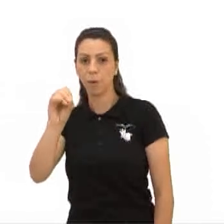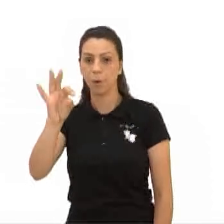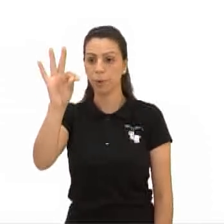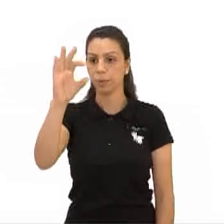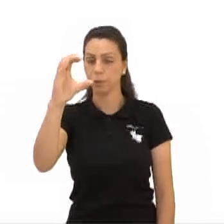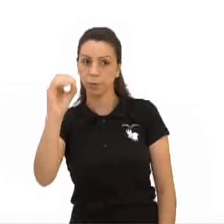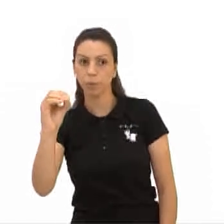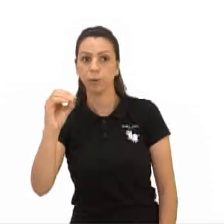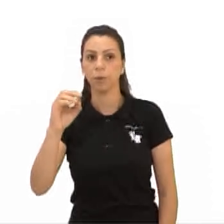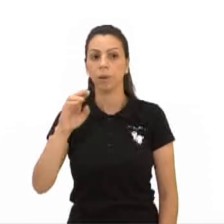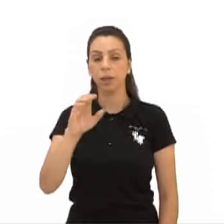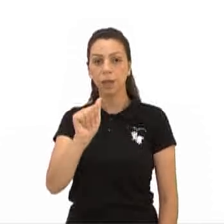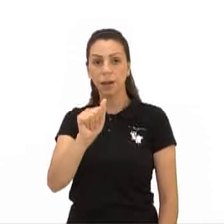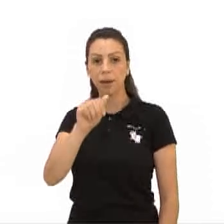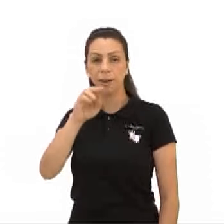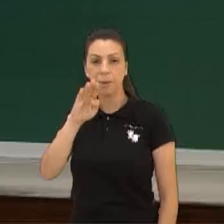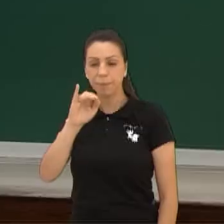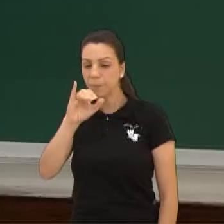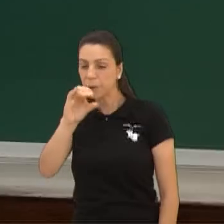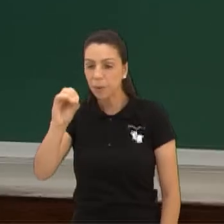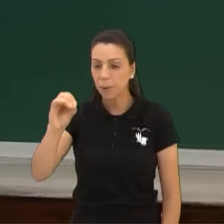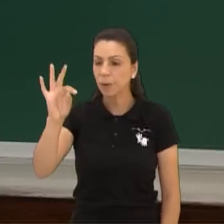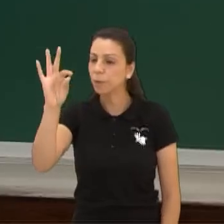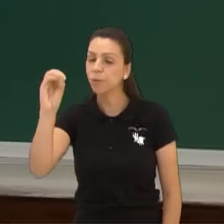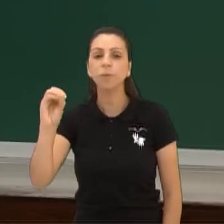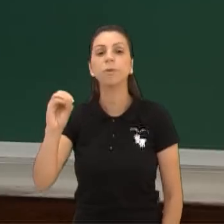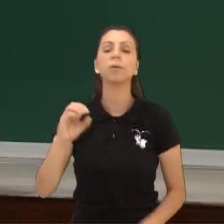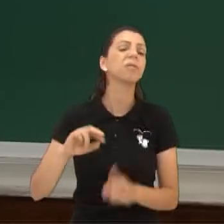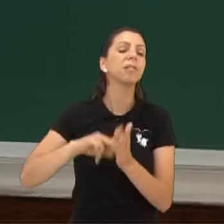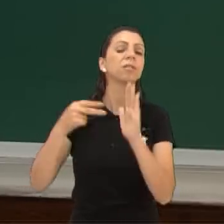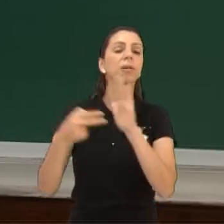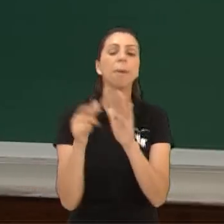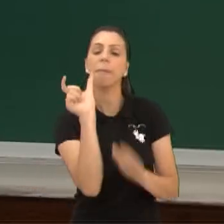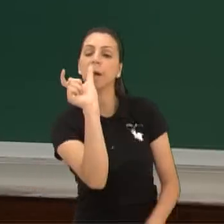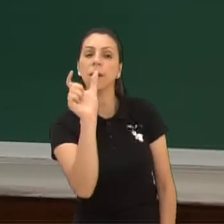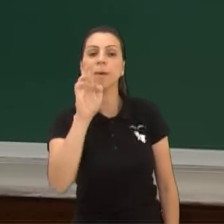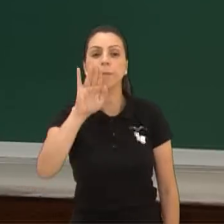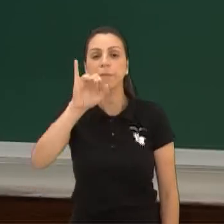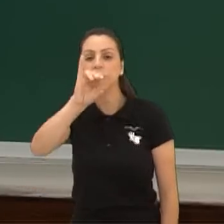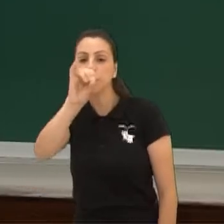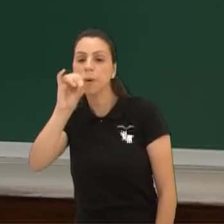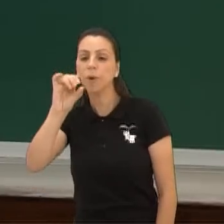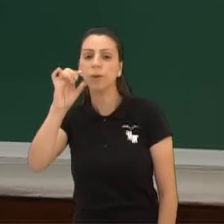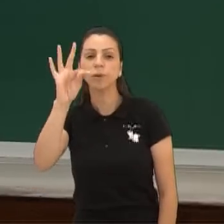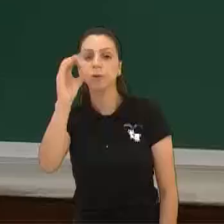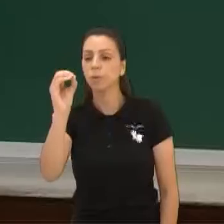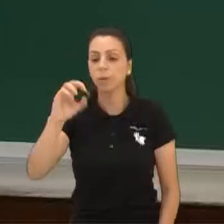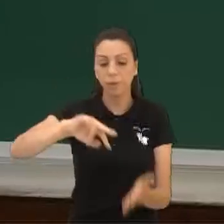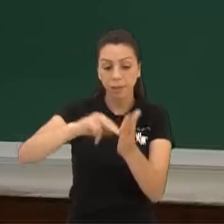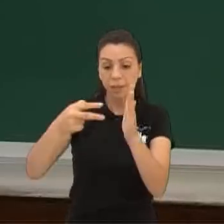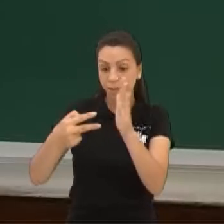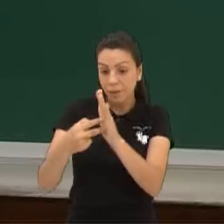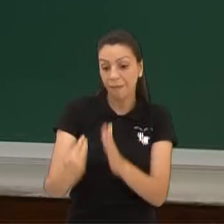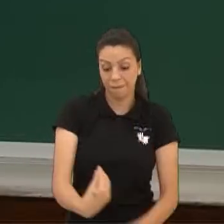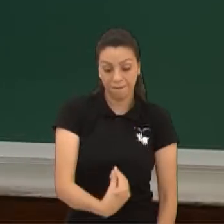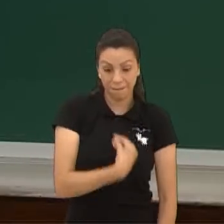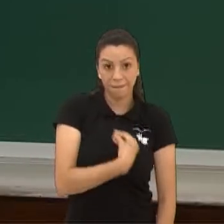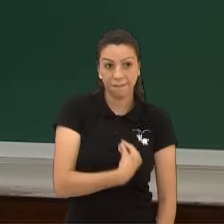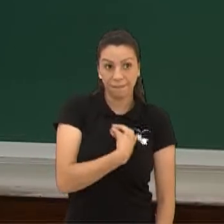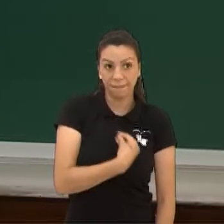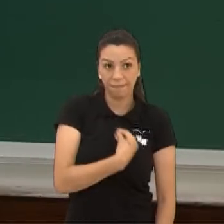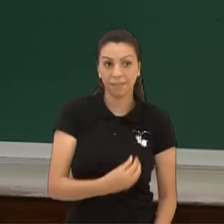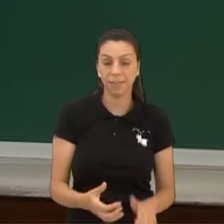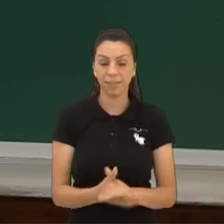meio abiótico. O que significa a palavra biótico? Biótico significa vida. A letra A